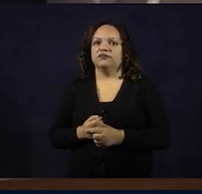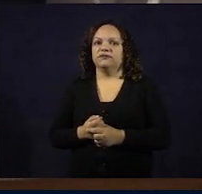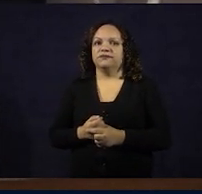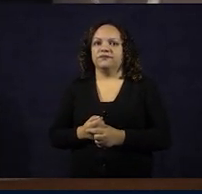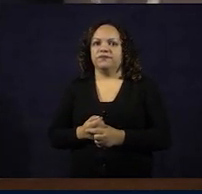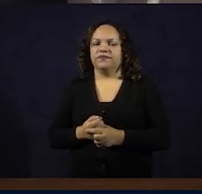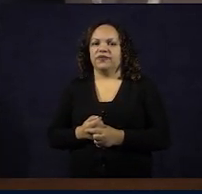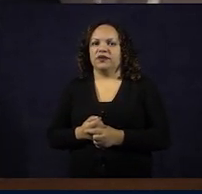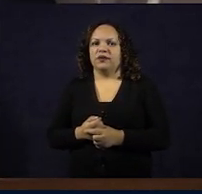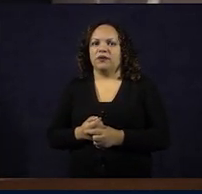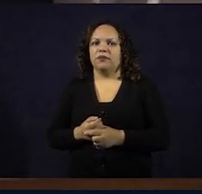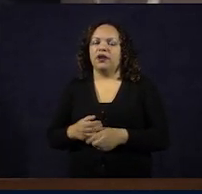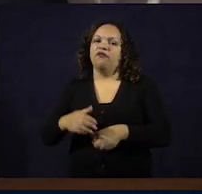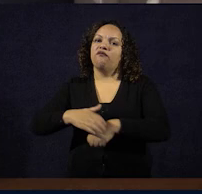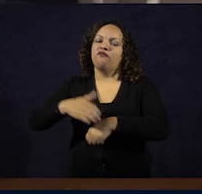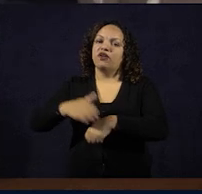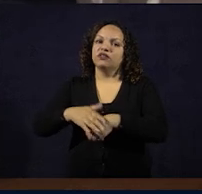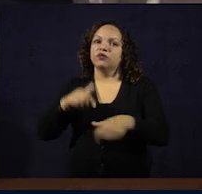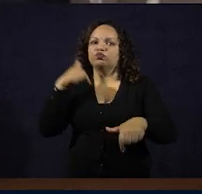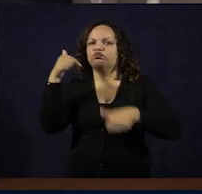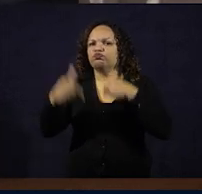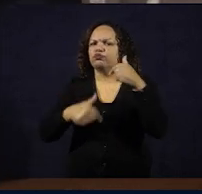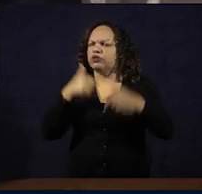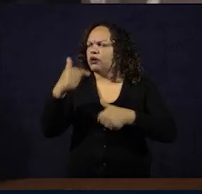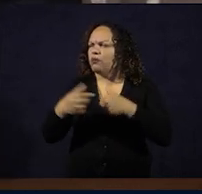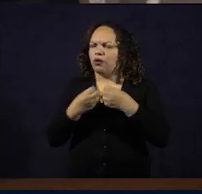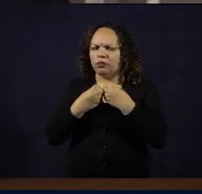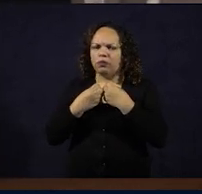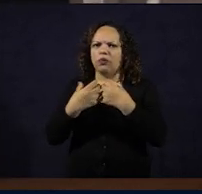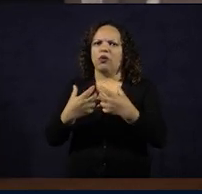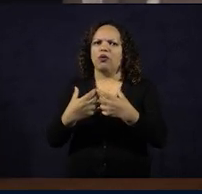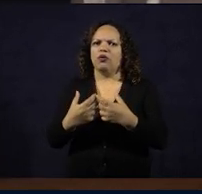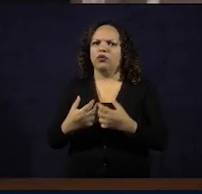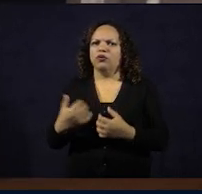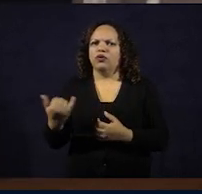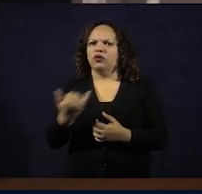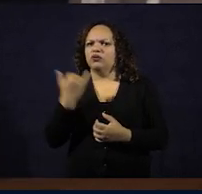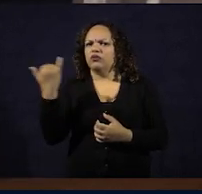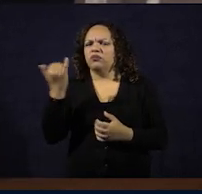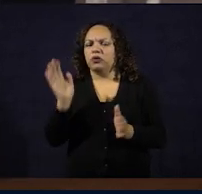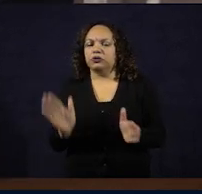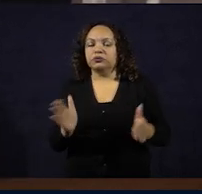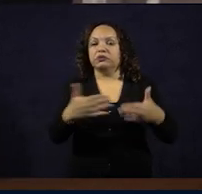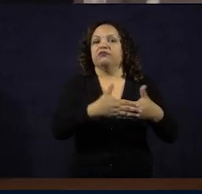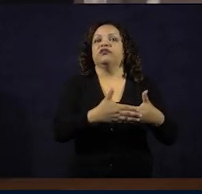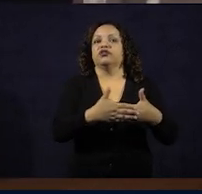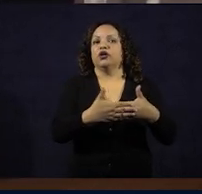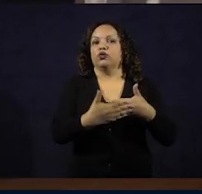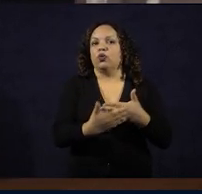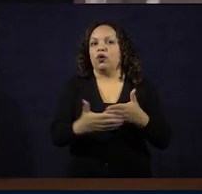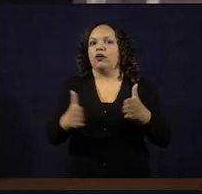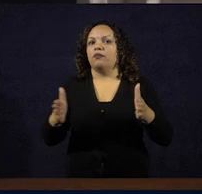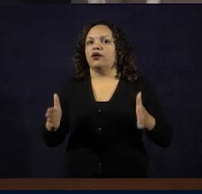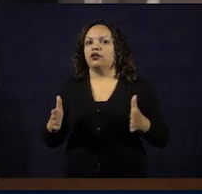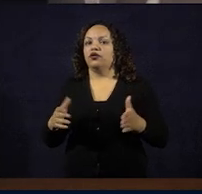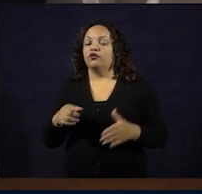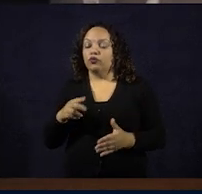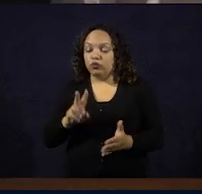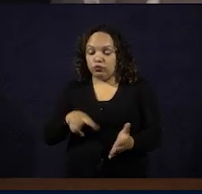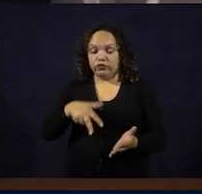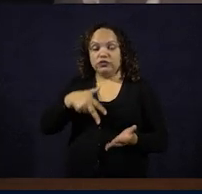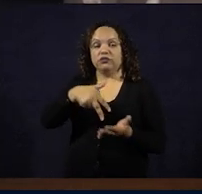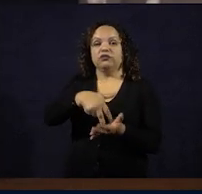para fazer um trabalho bem feito e não importa se o mercado tá fechado ou aberto é importante é você estar